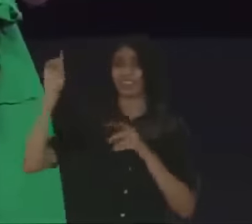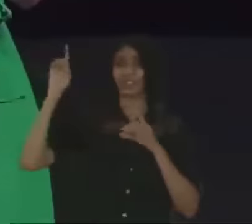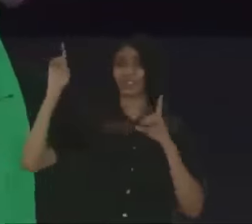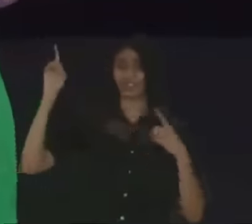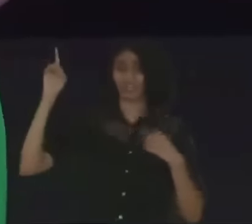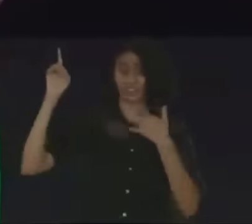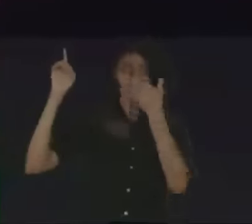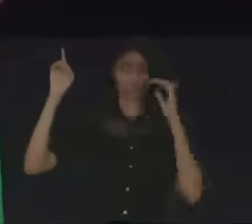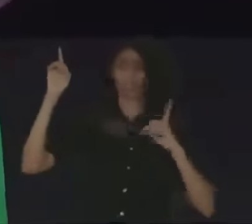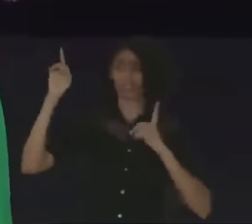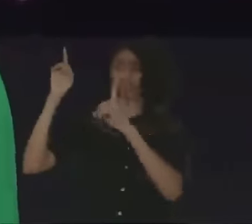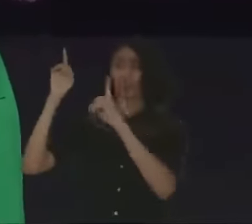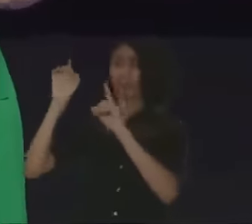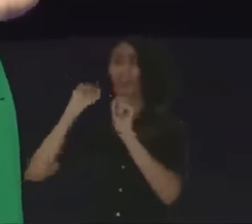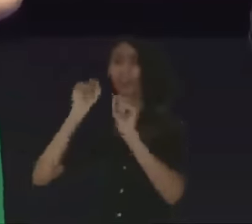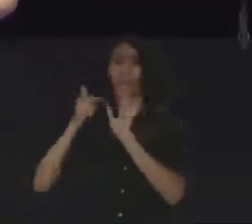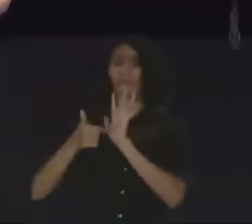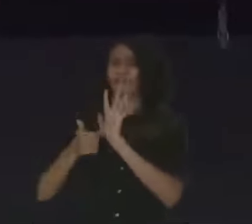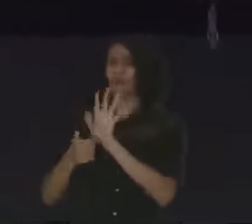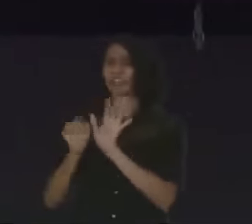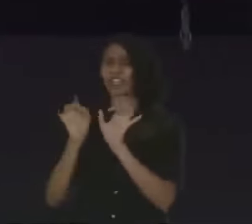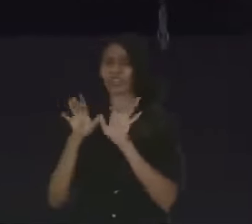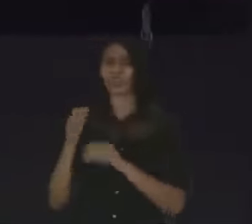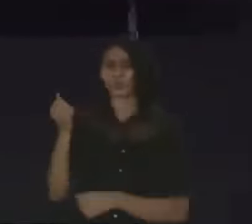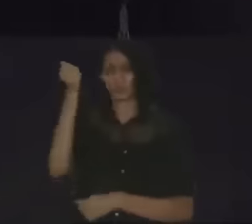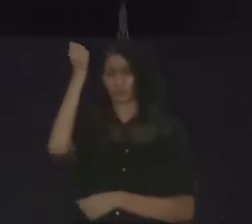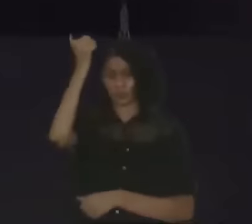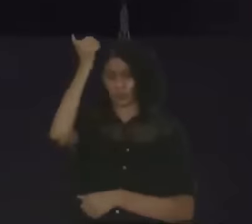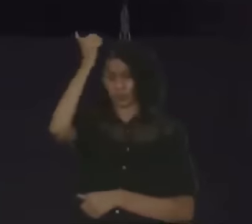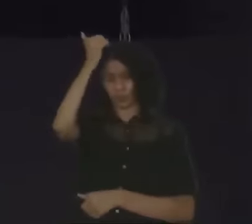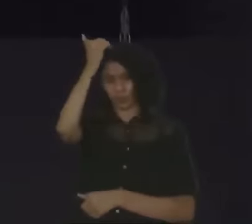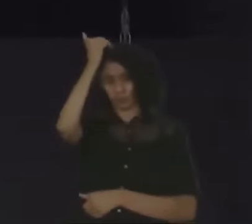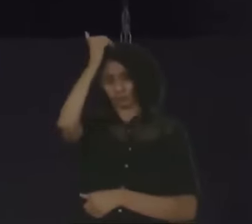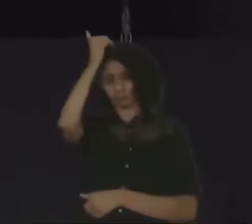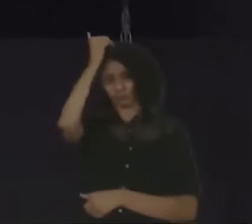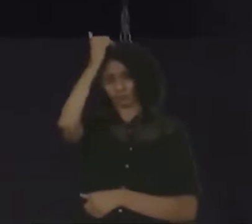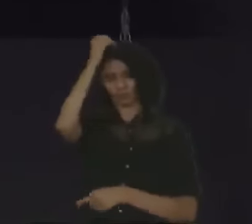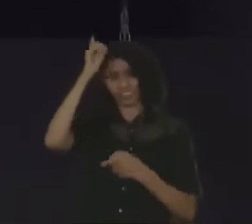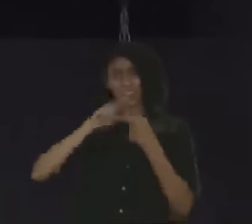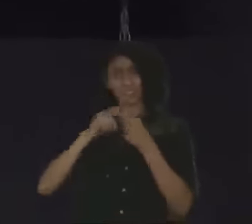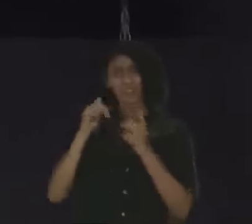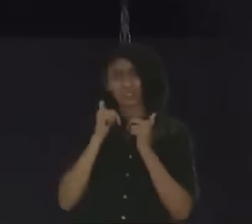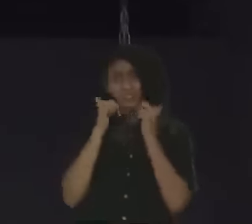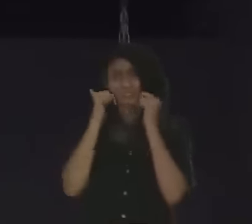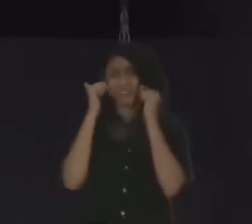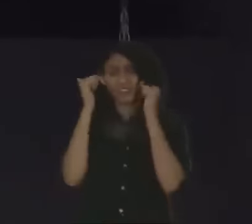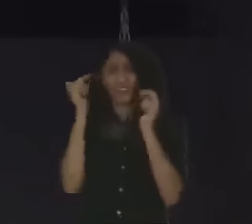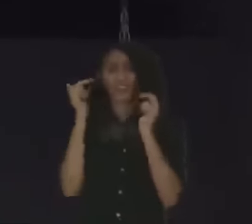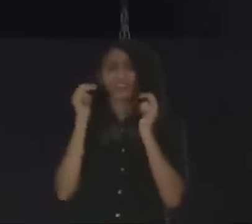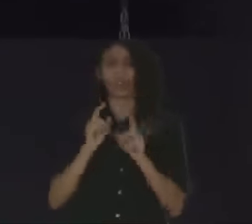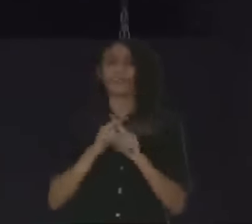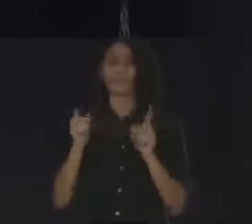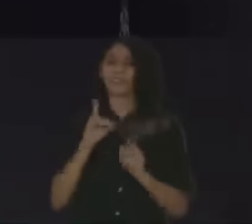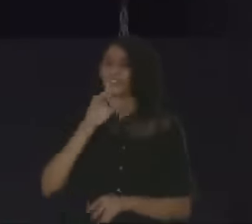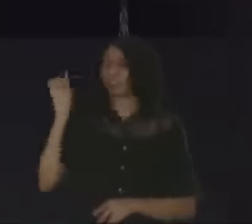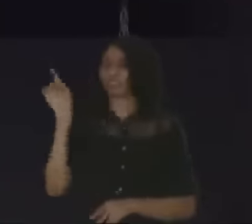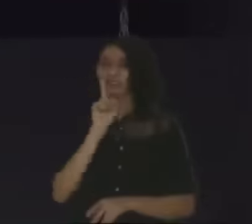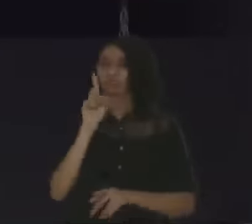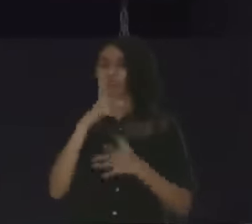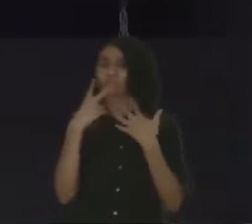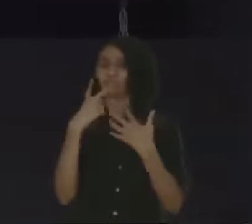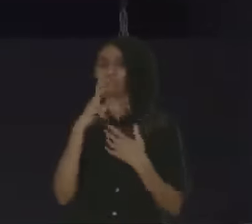elas está exposto a sua vergonha e culpa E Deus não é um Deus que vai